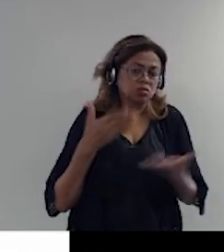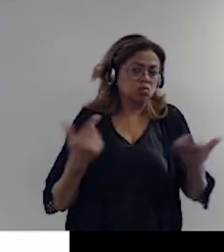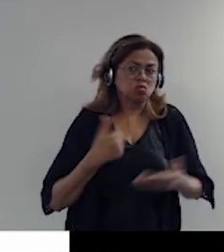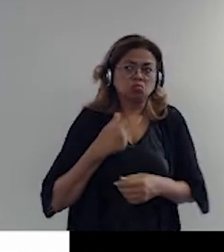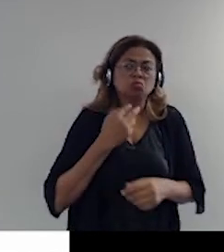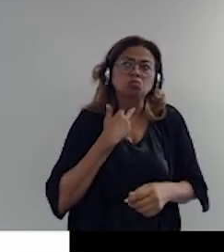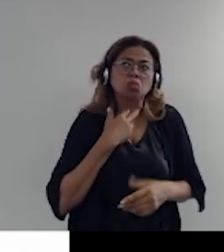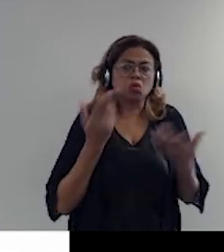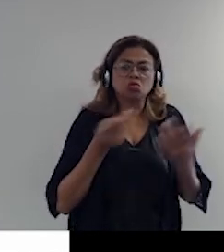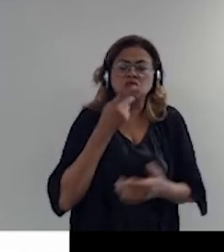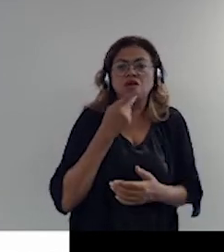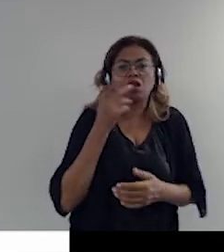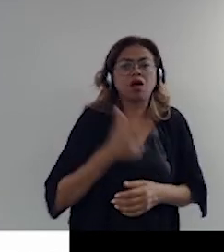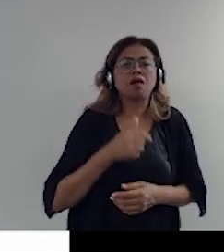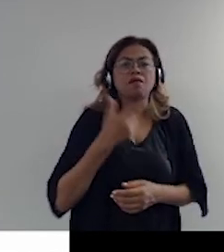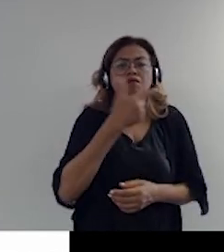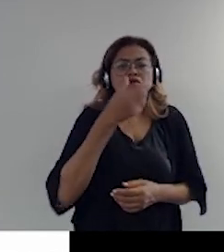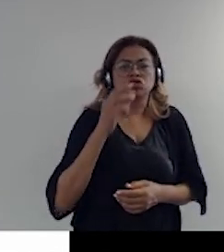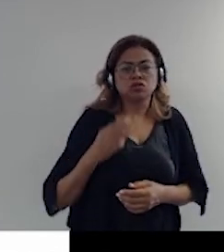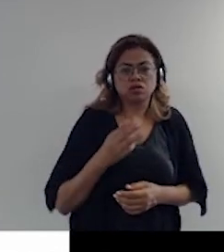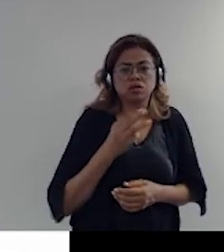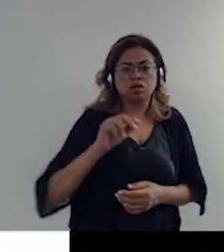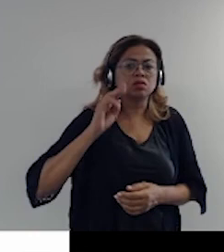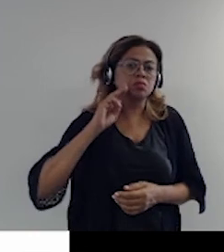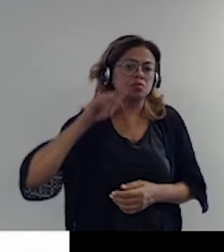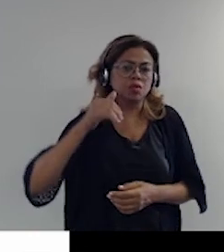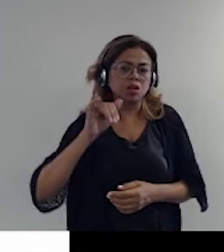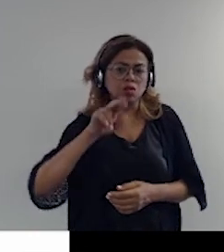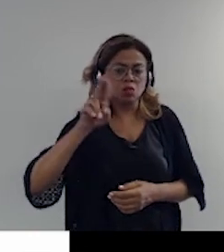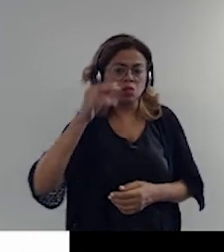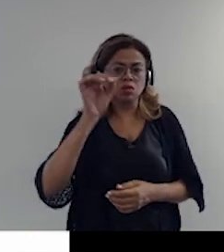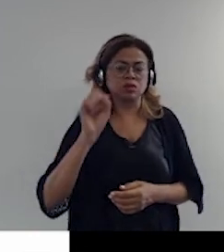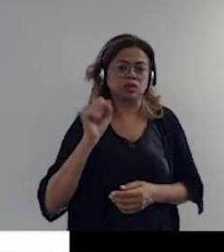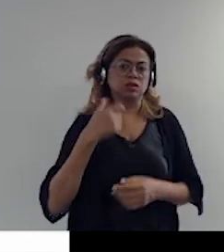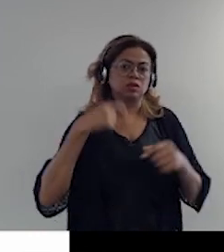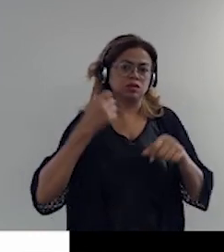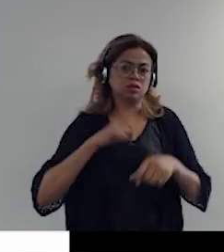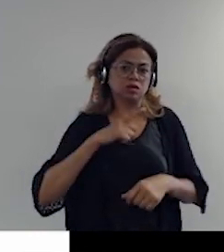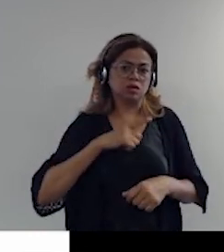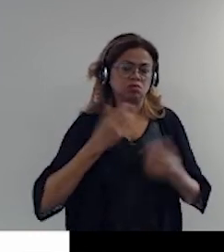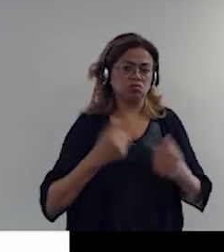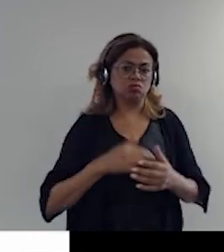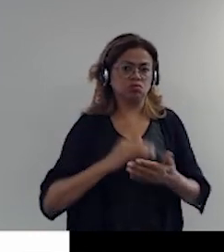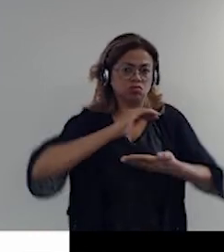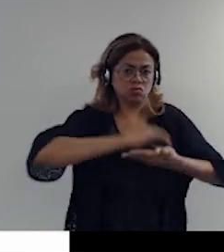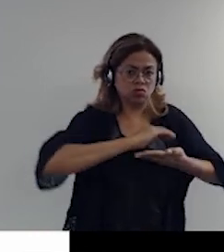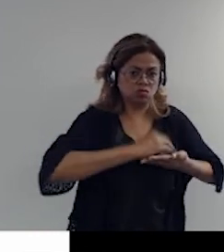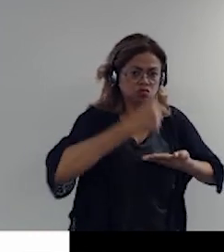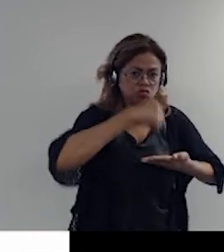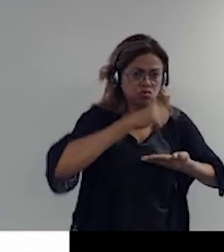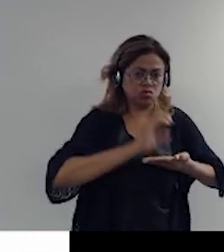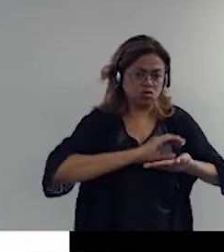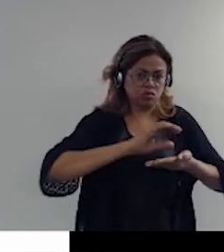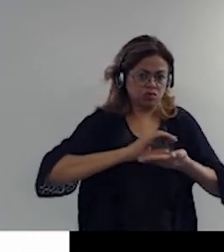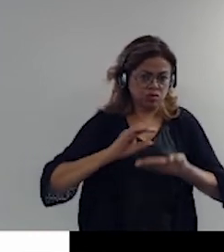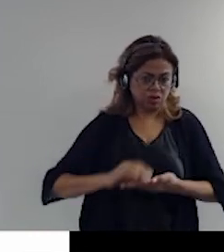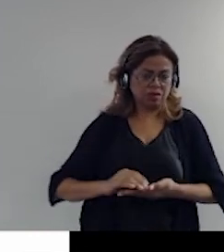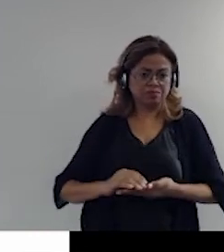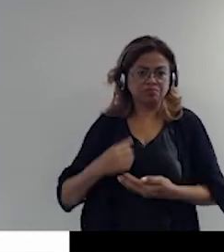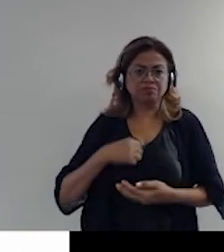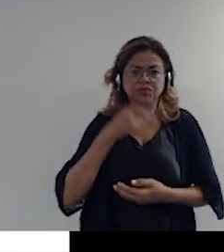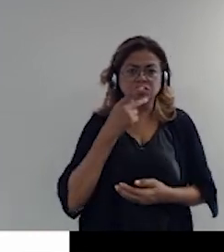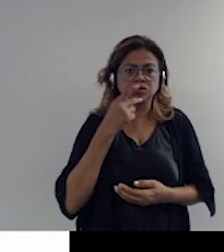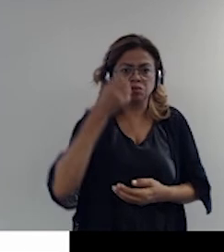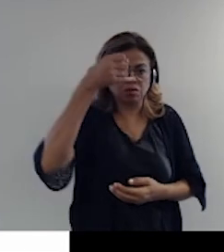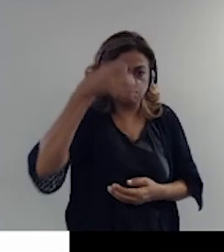pessoas físicas que têm fundo de investimento, mas 23... Luciana, oi. Só para poder... a senhora tem mais